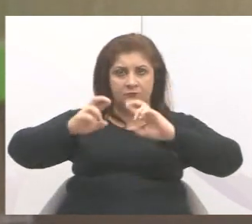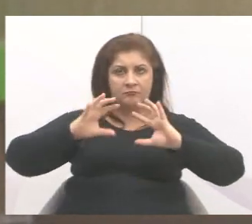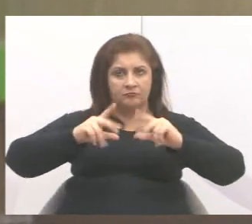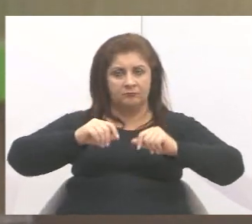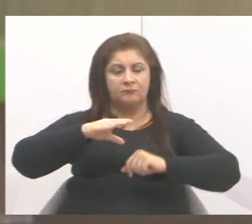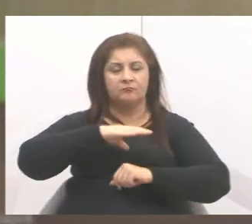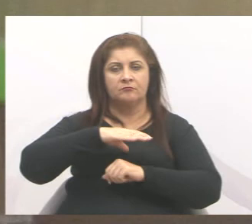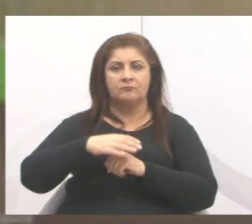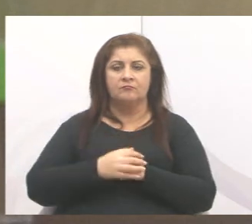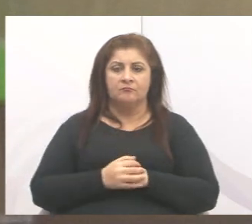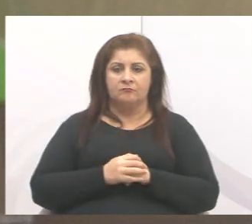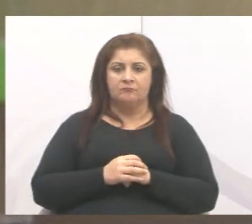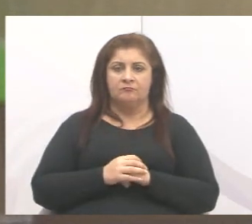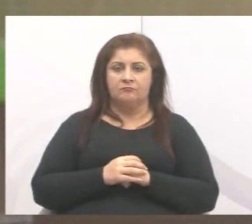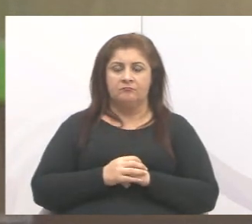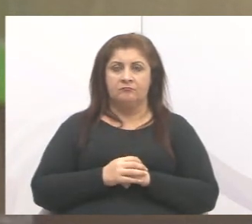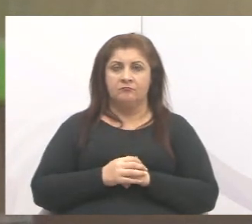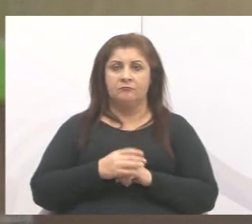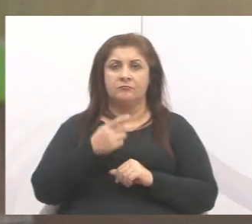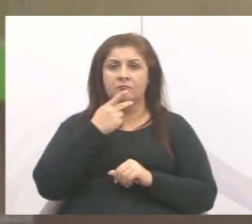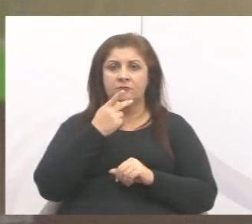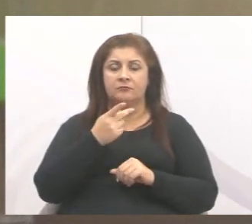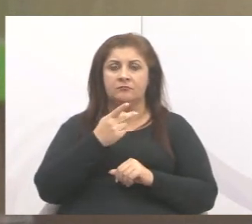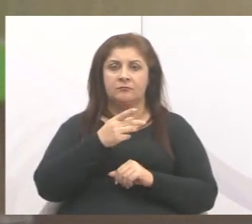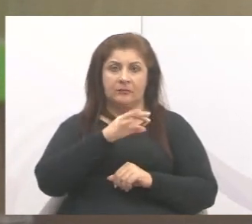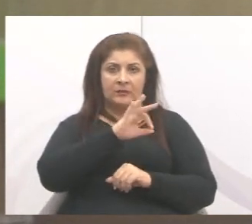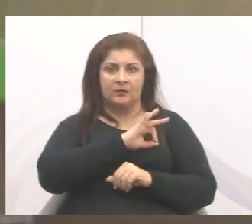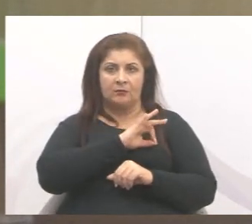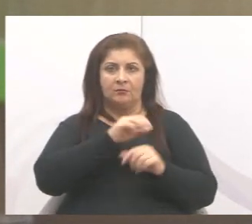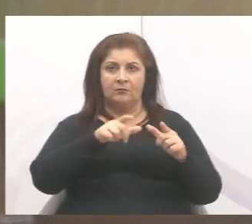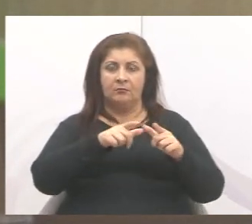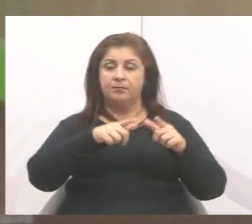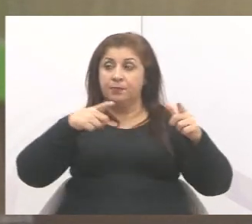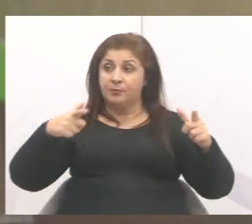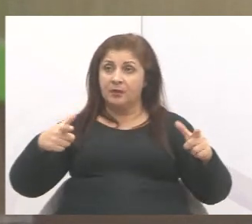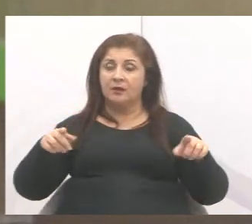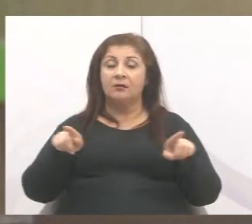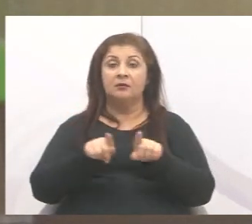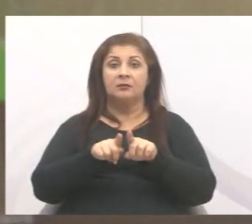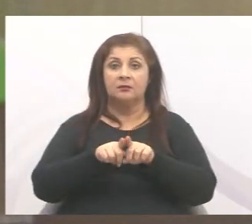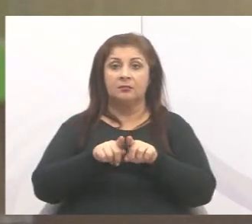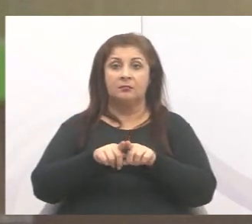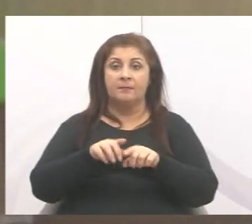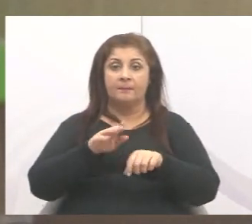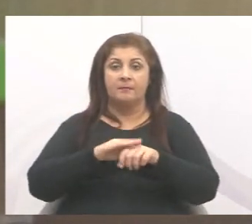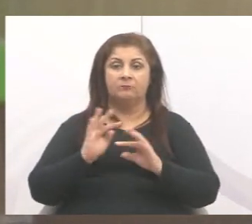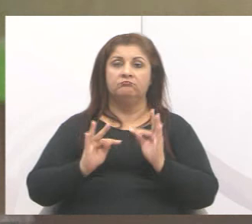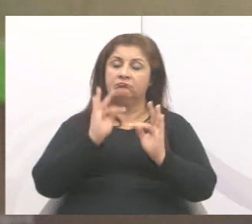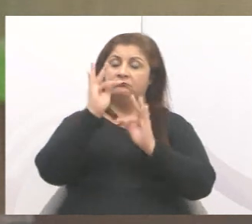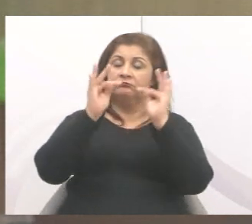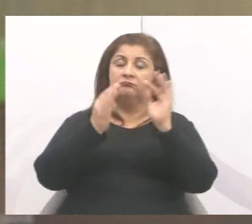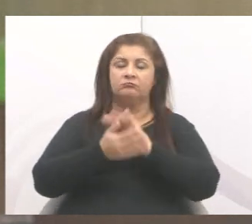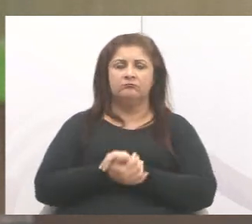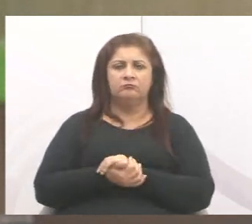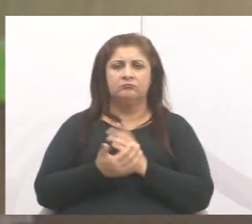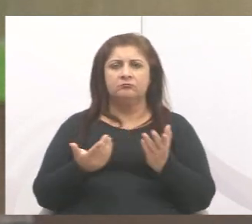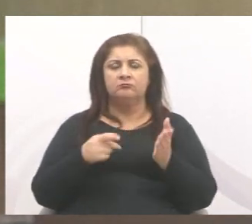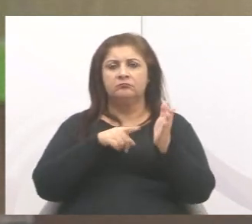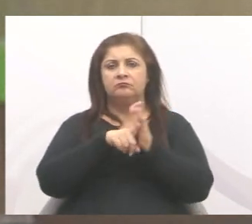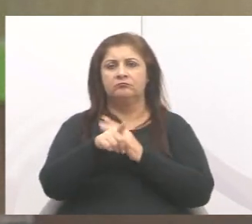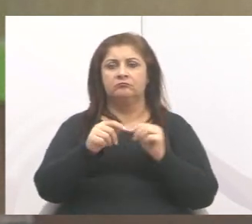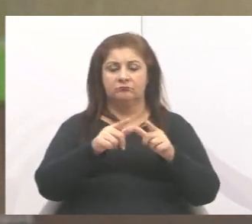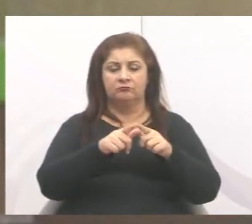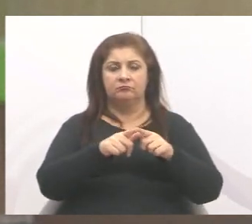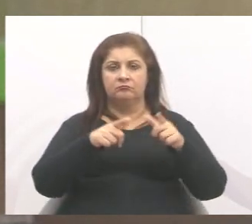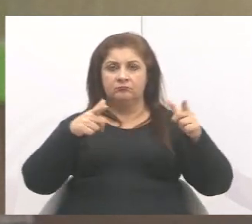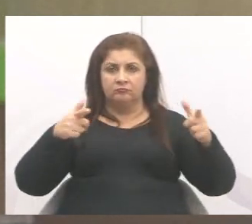forte. E aqui fala da expansão do batalhão, transformação digital de operações de segurança. Eu queria saber um exemplo, essa